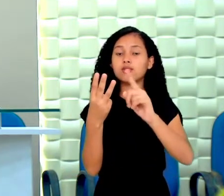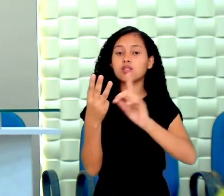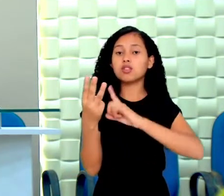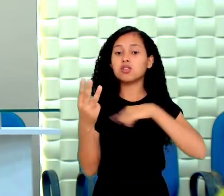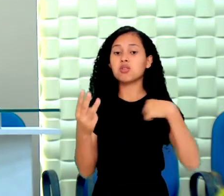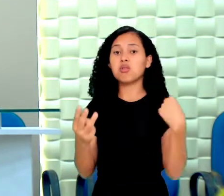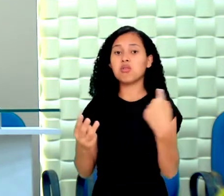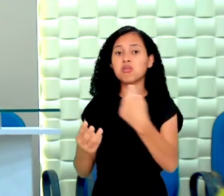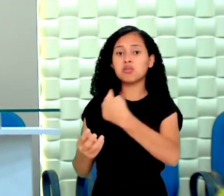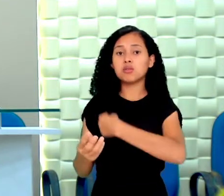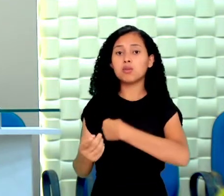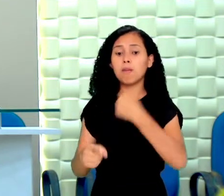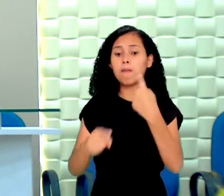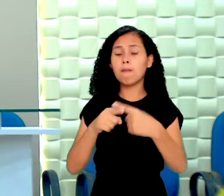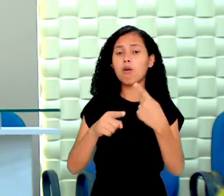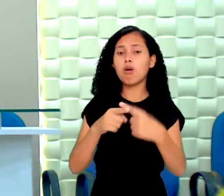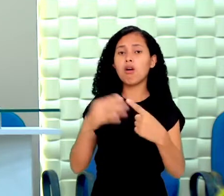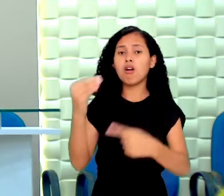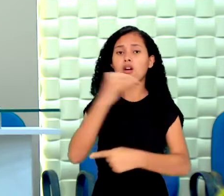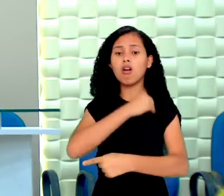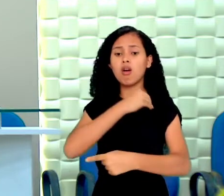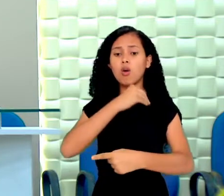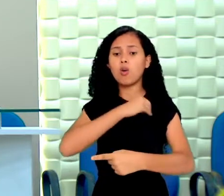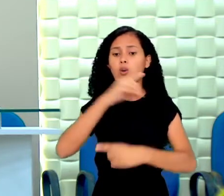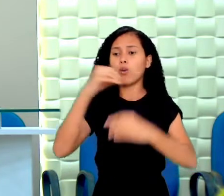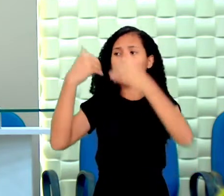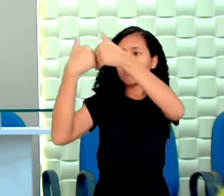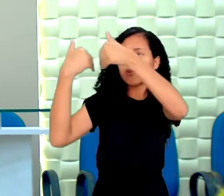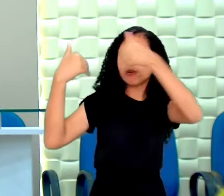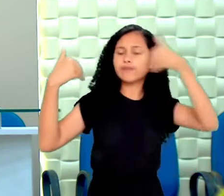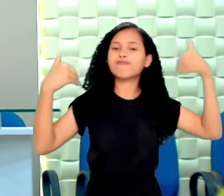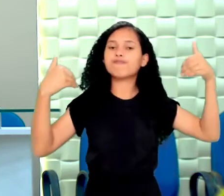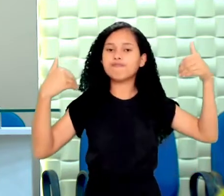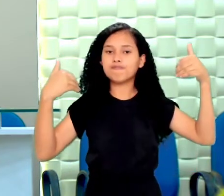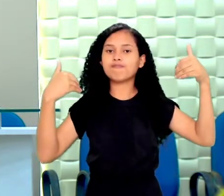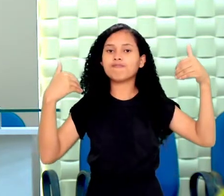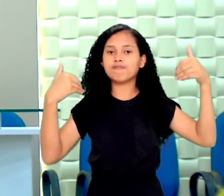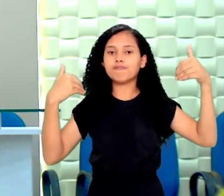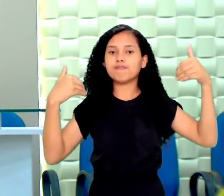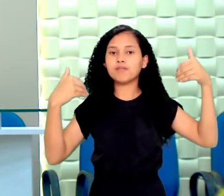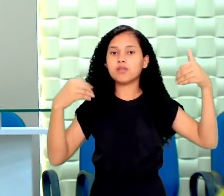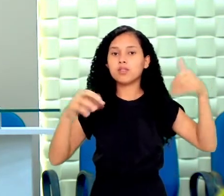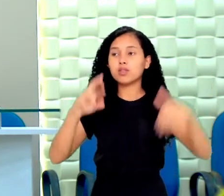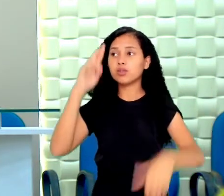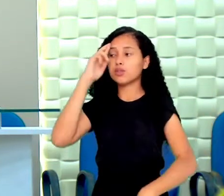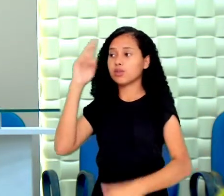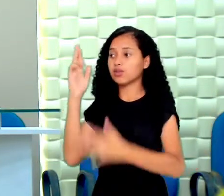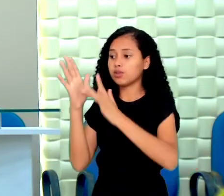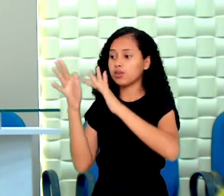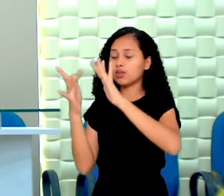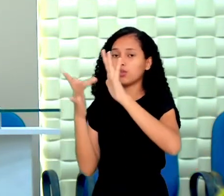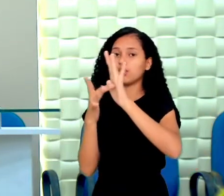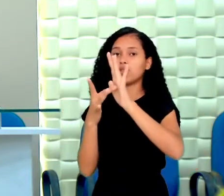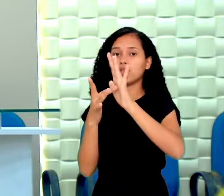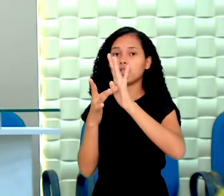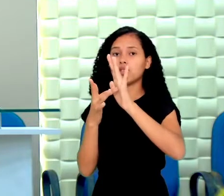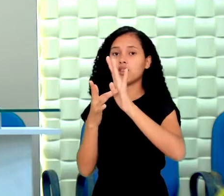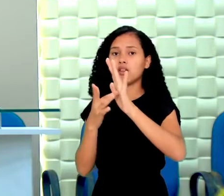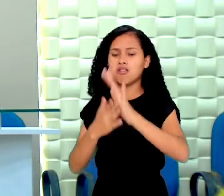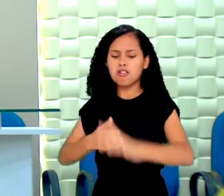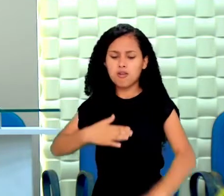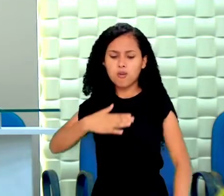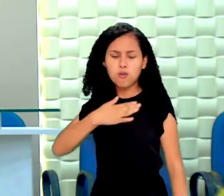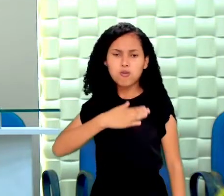estávamos, por causa do pecado, separados de Deus. E o Senhor Jesus